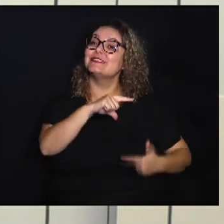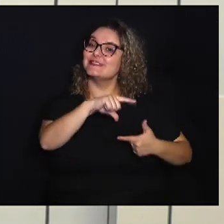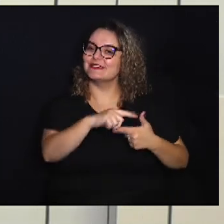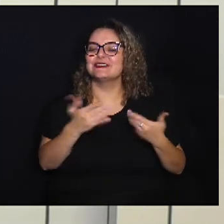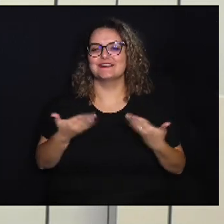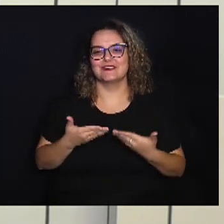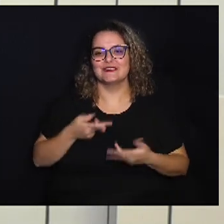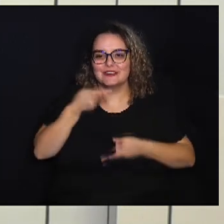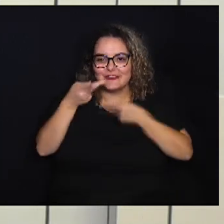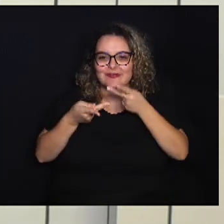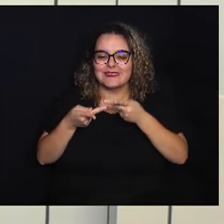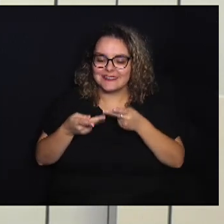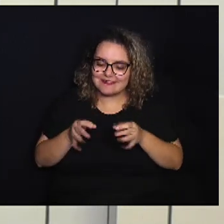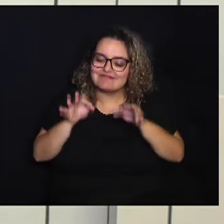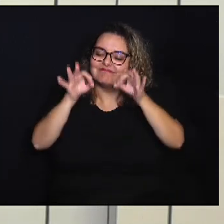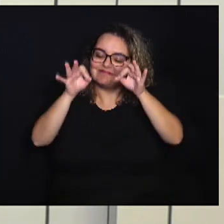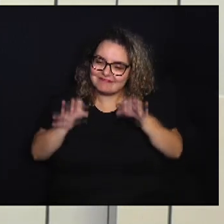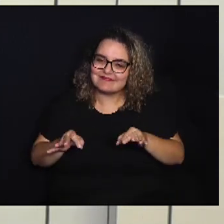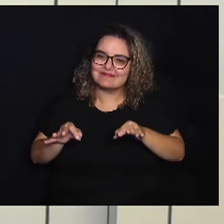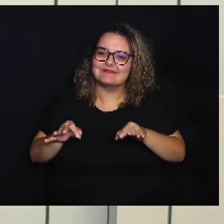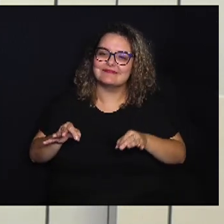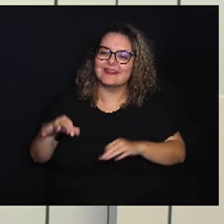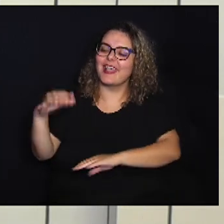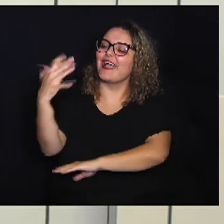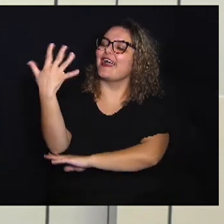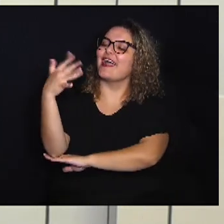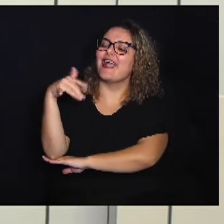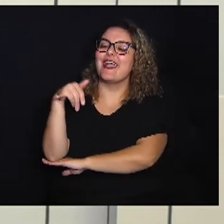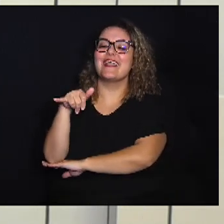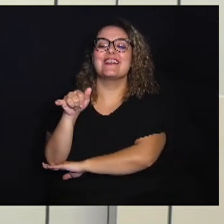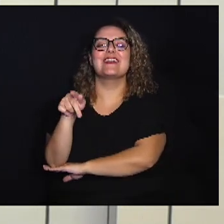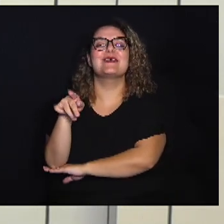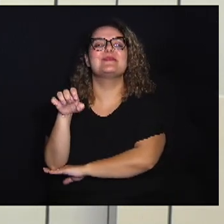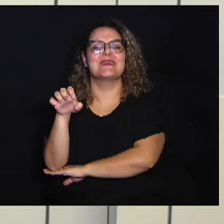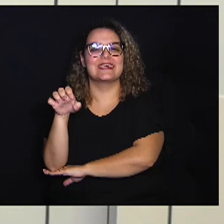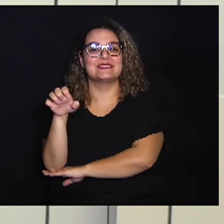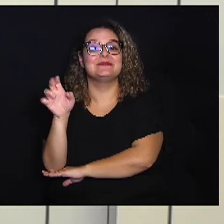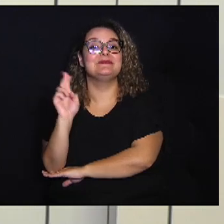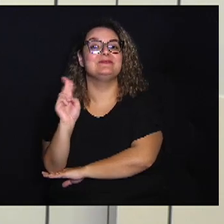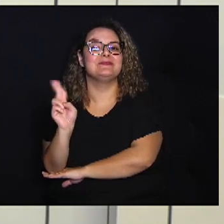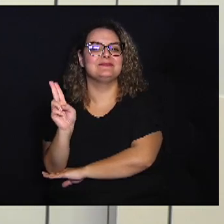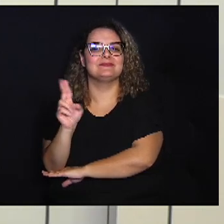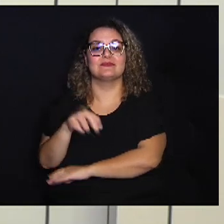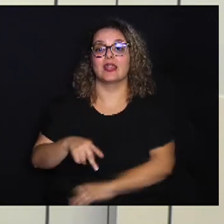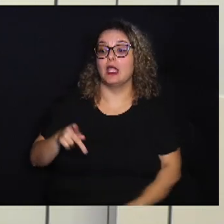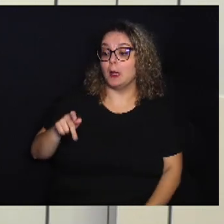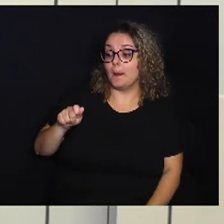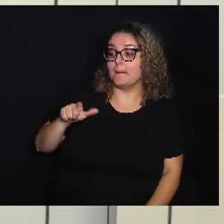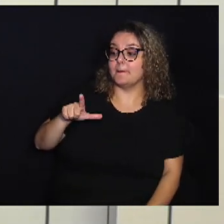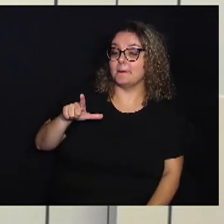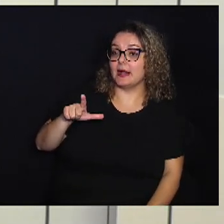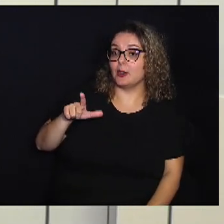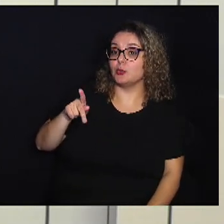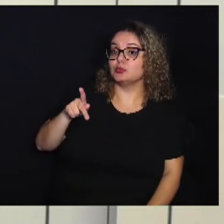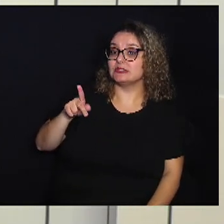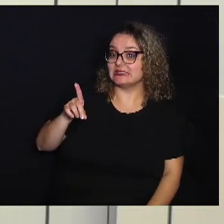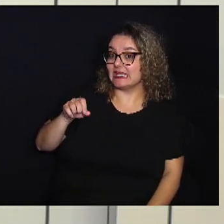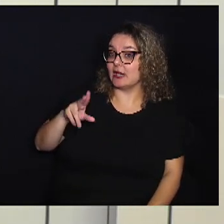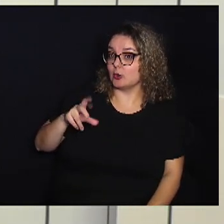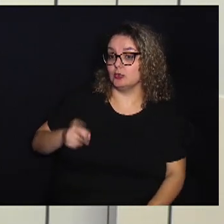vai falar justamente desta árvore, que também é chamada de pau d'arco, já que os